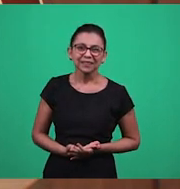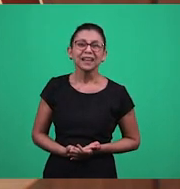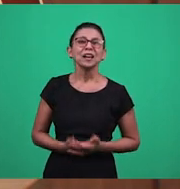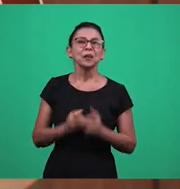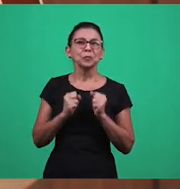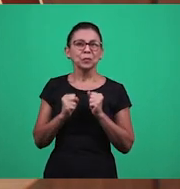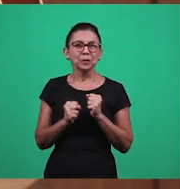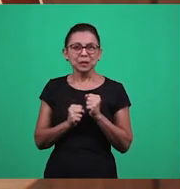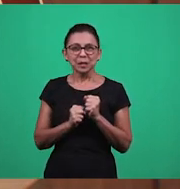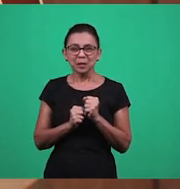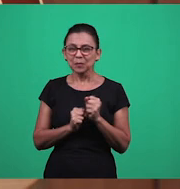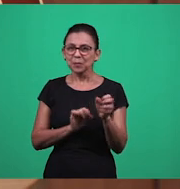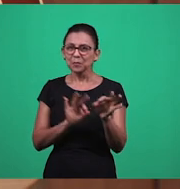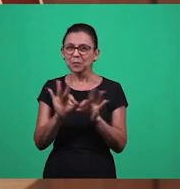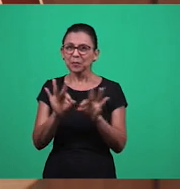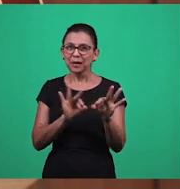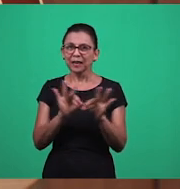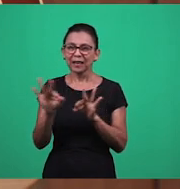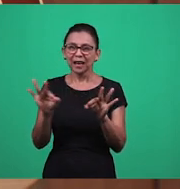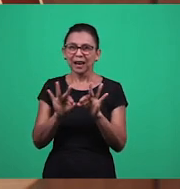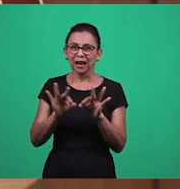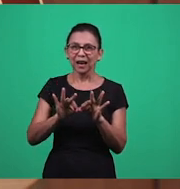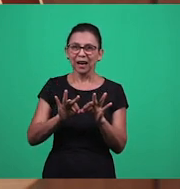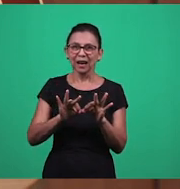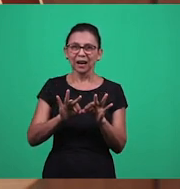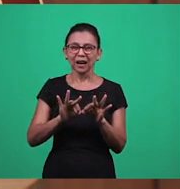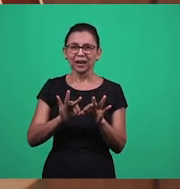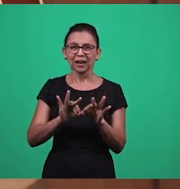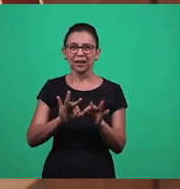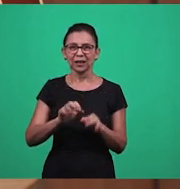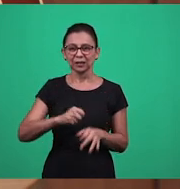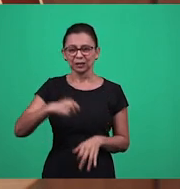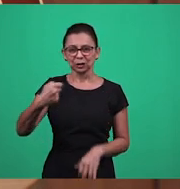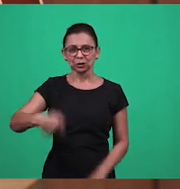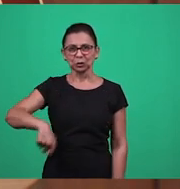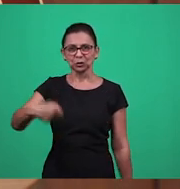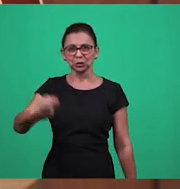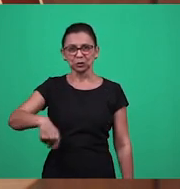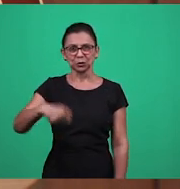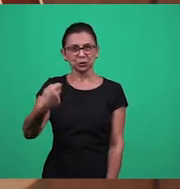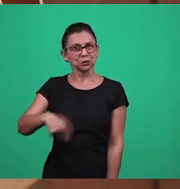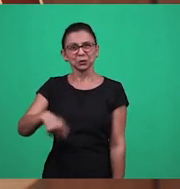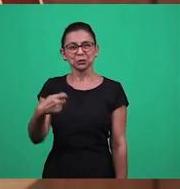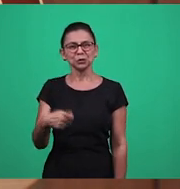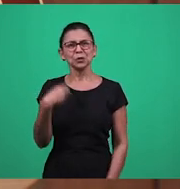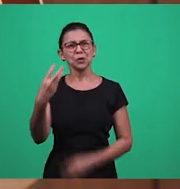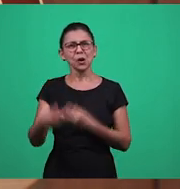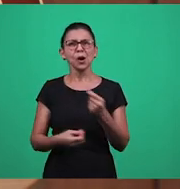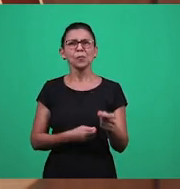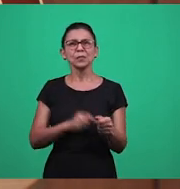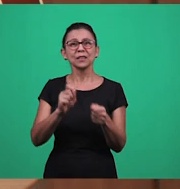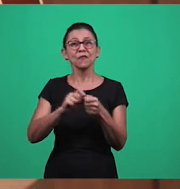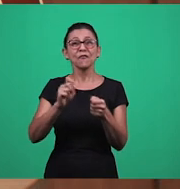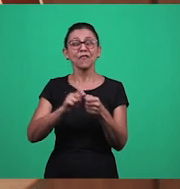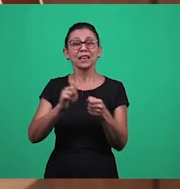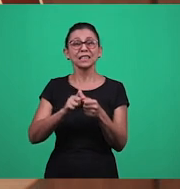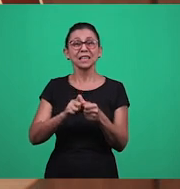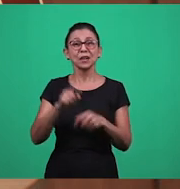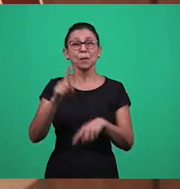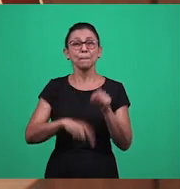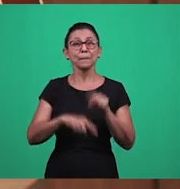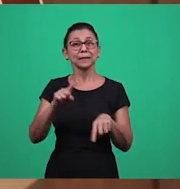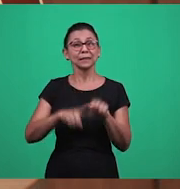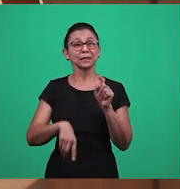podemos fazer um chocalho. Olha, nós vamos aprender como fazer o chocalho